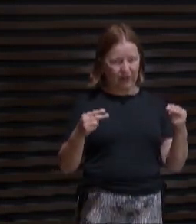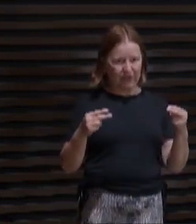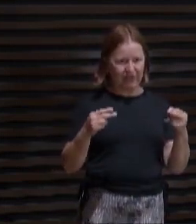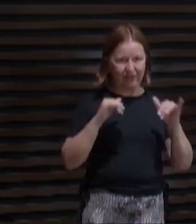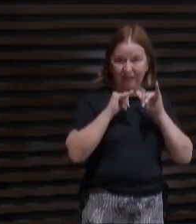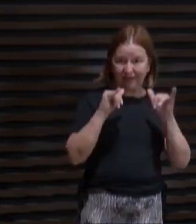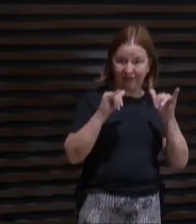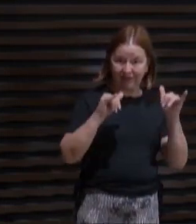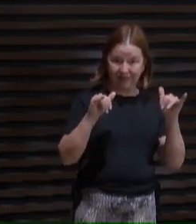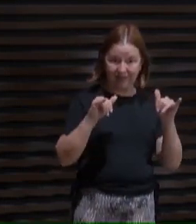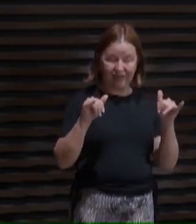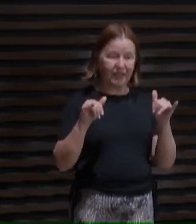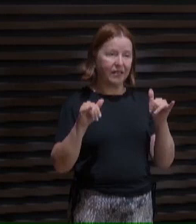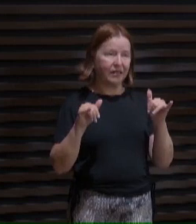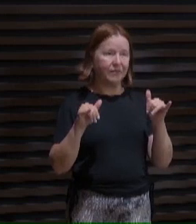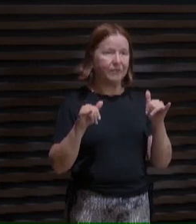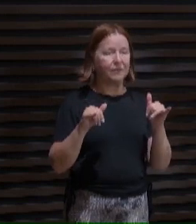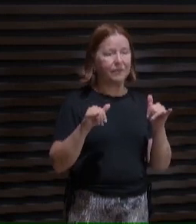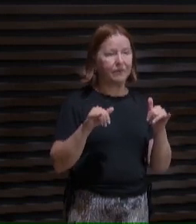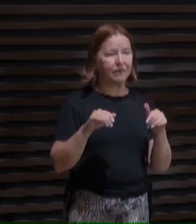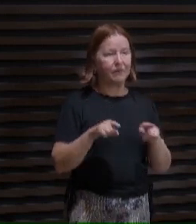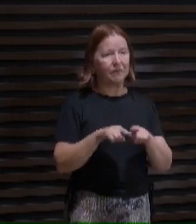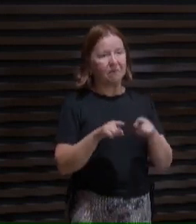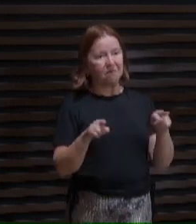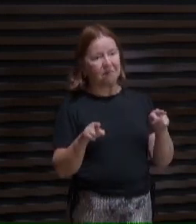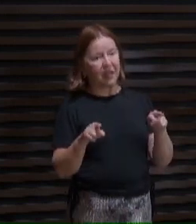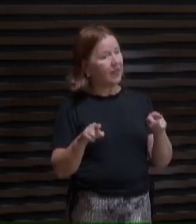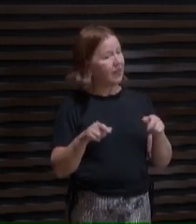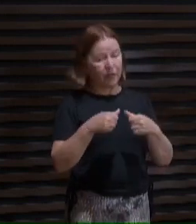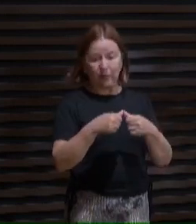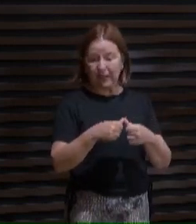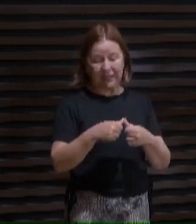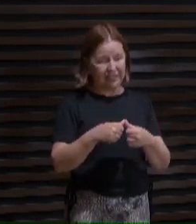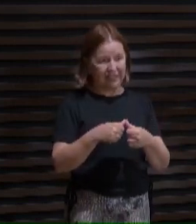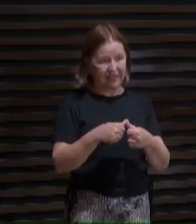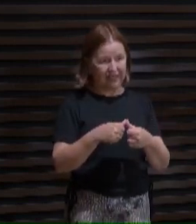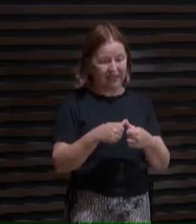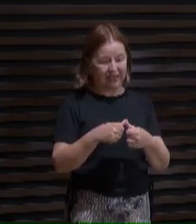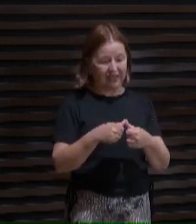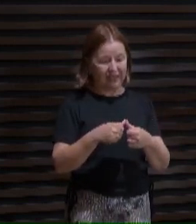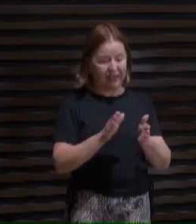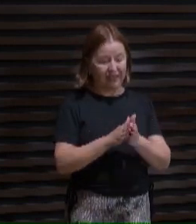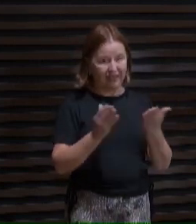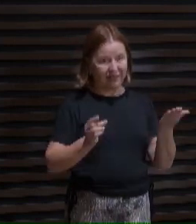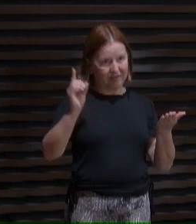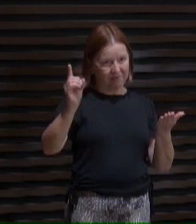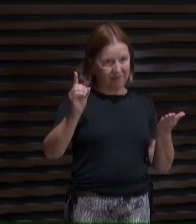ditas em nome de uma doutrina, mas que não está na Bíblia, que não faz parte da palavra de Deus.